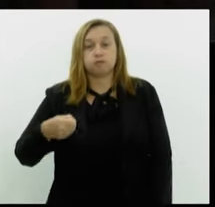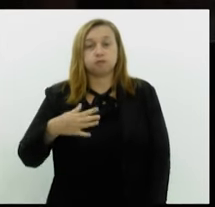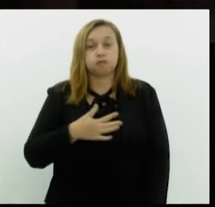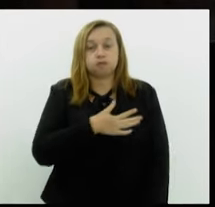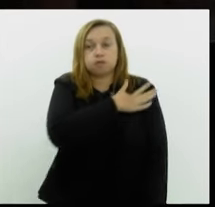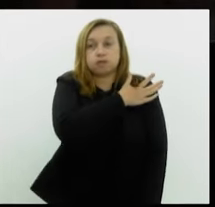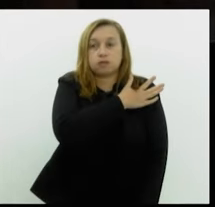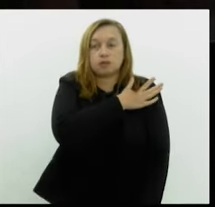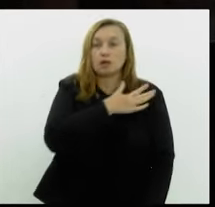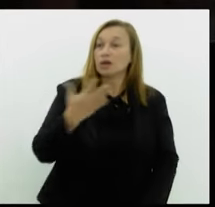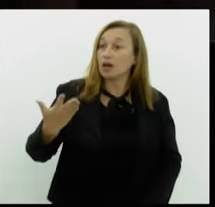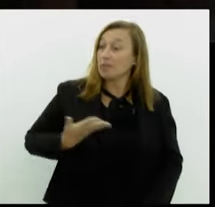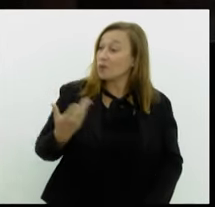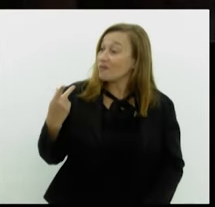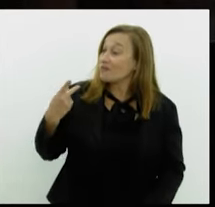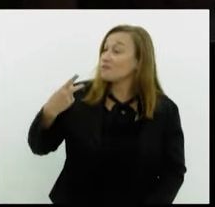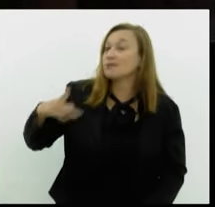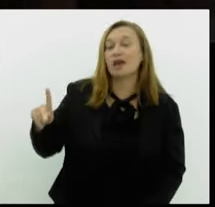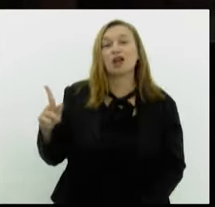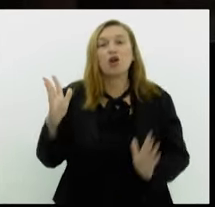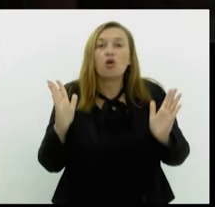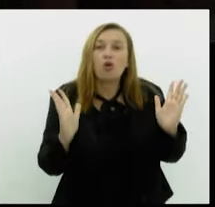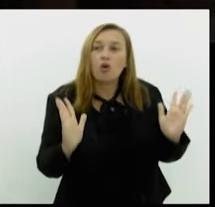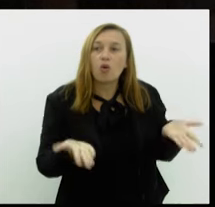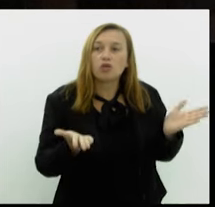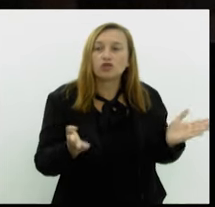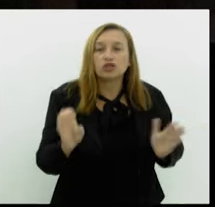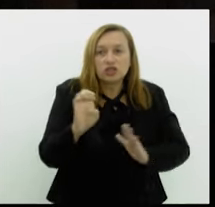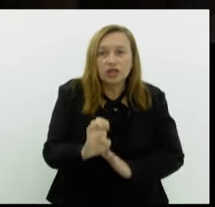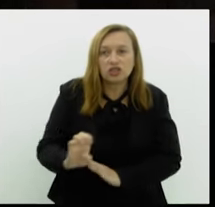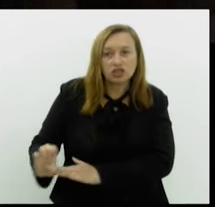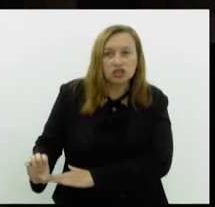e companheiros dele, hoje, da esquerda,